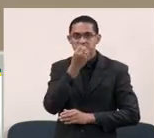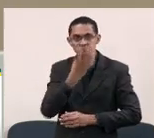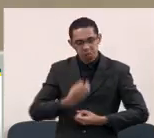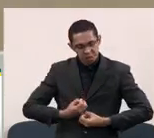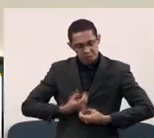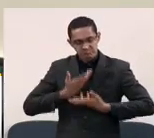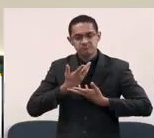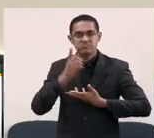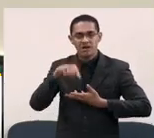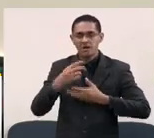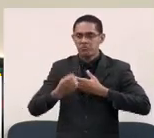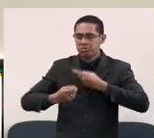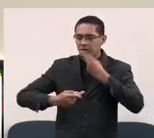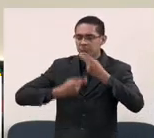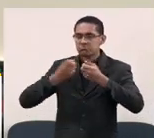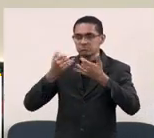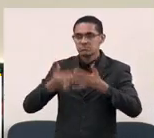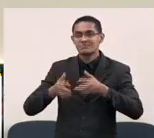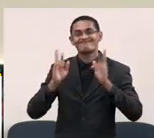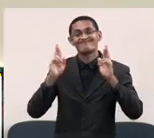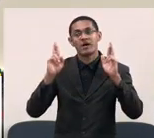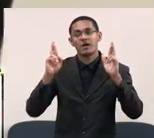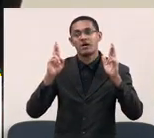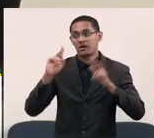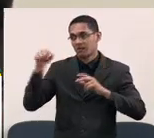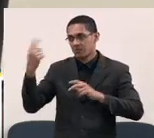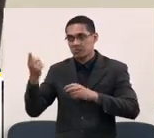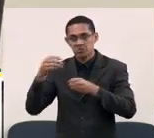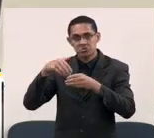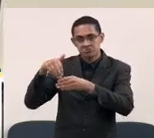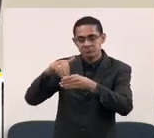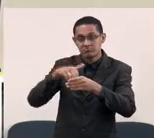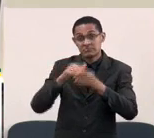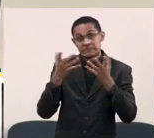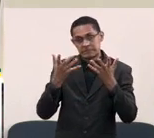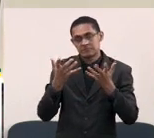iniciativa. Espero que tenhamos coro para aprovação.